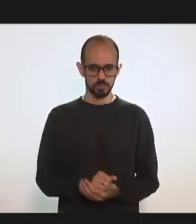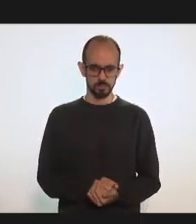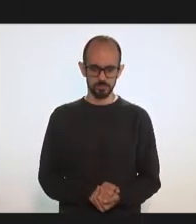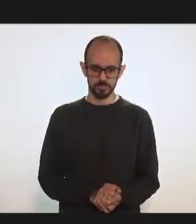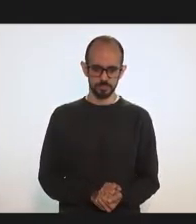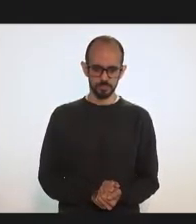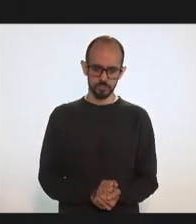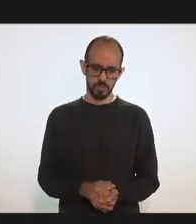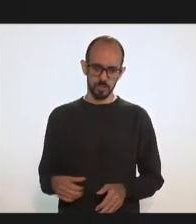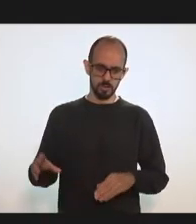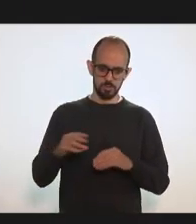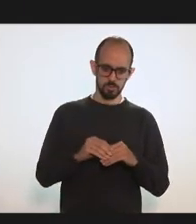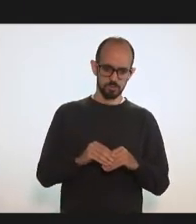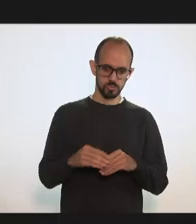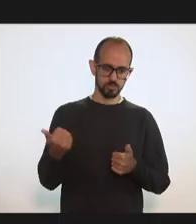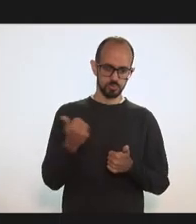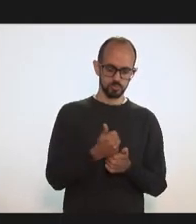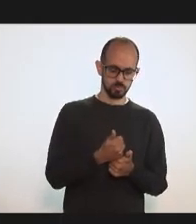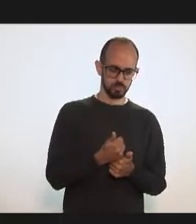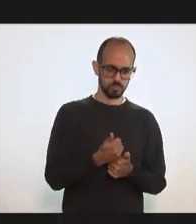O programa...